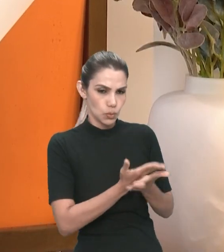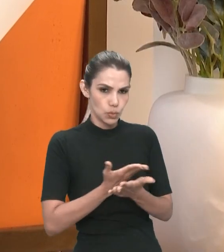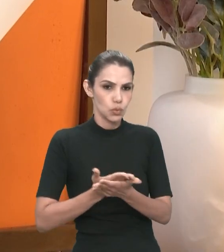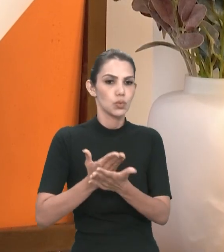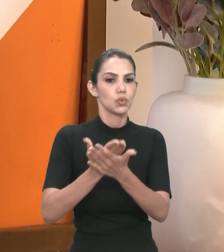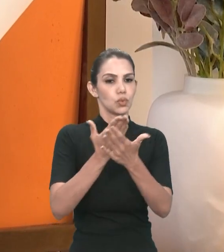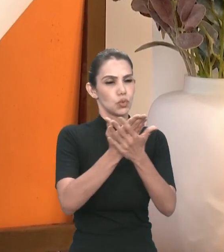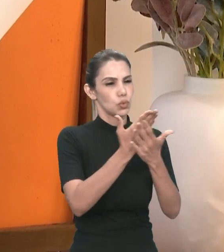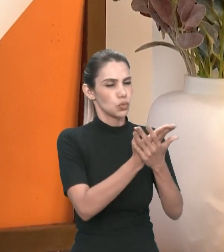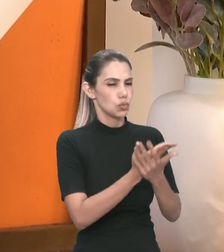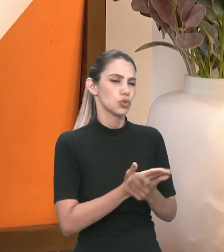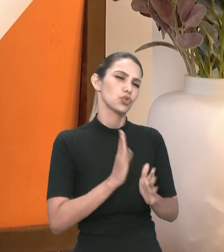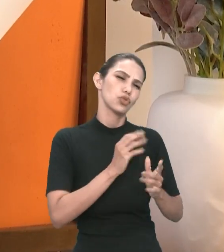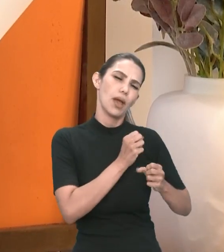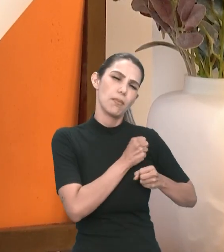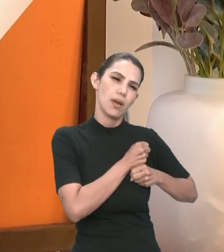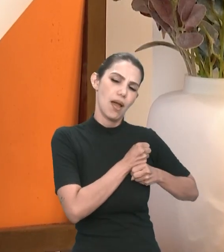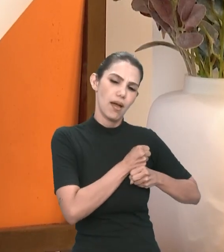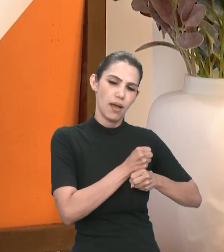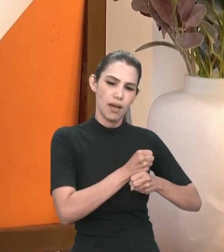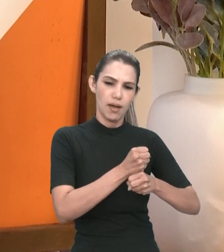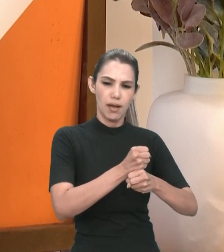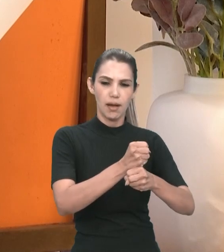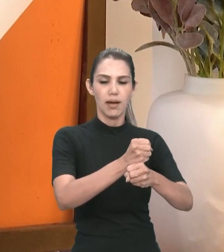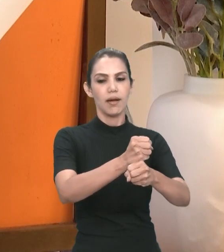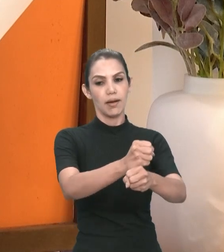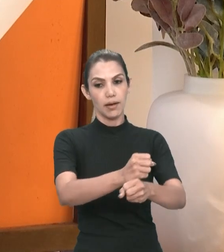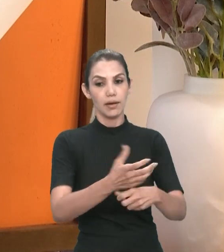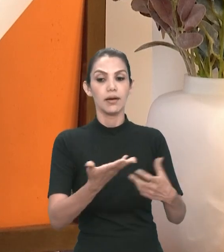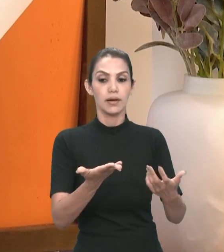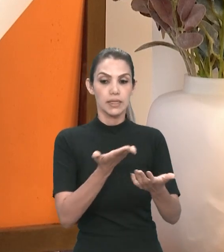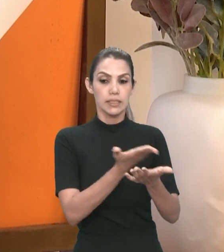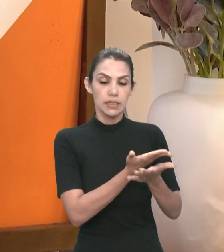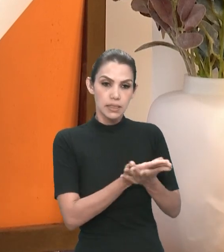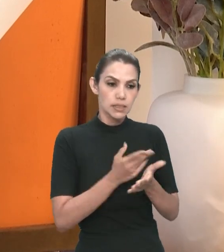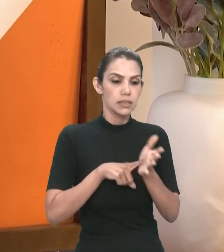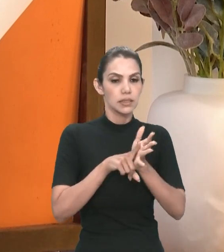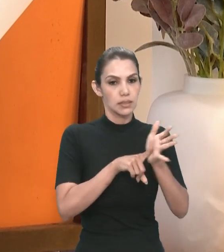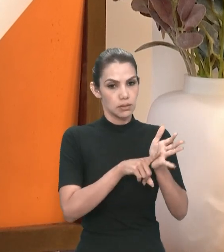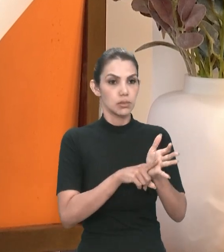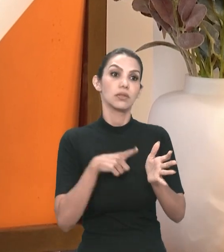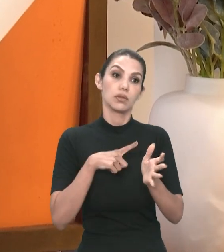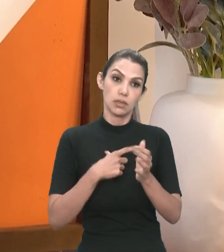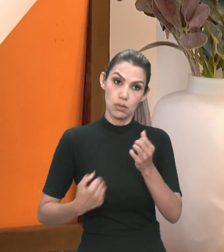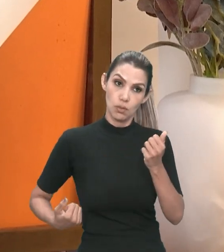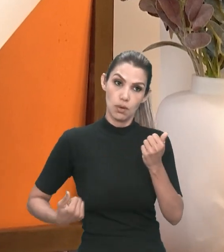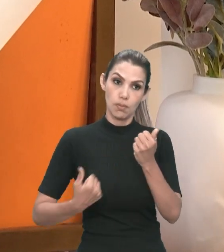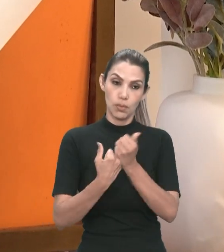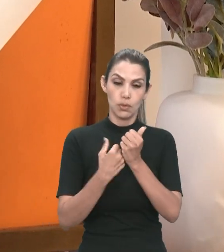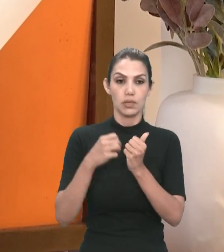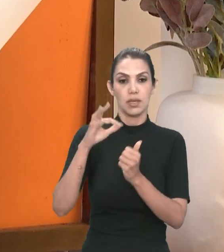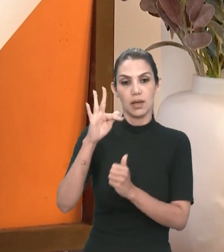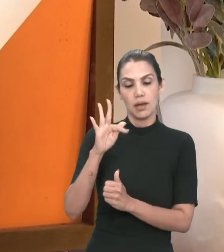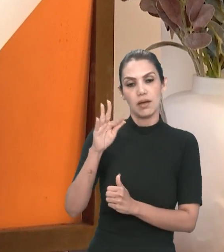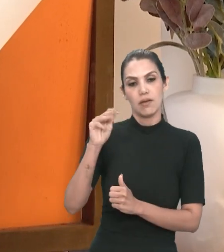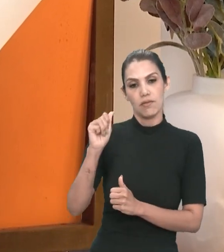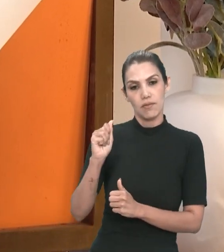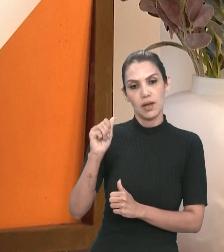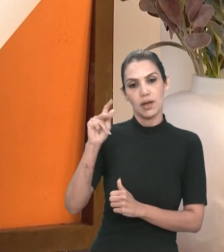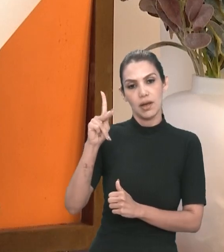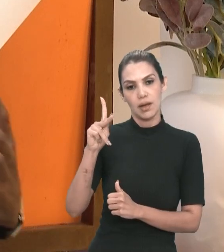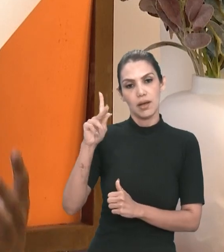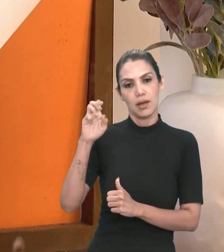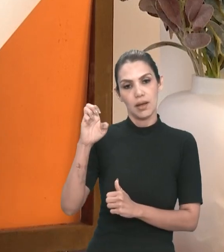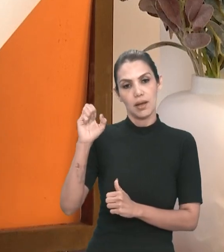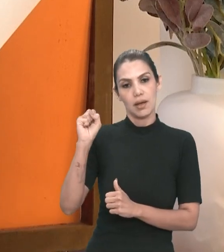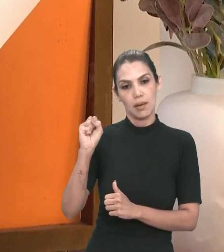ecológica de longa duração. E essa pesquisa, ela tem apoio da FAPESP, certo? E aí a gente acabou tendo uma